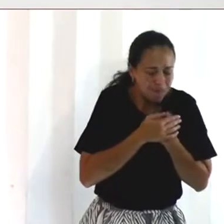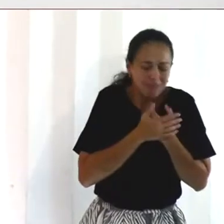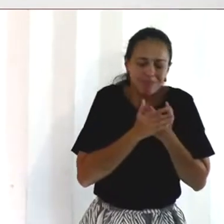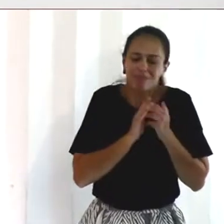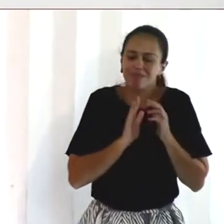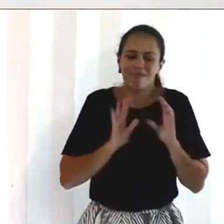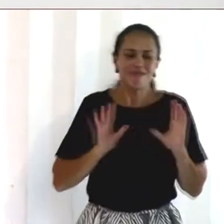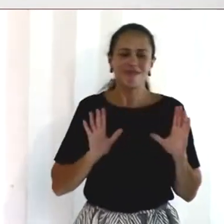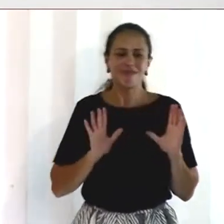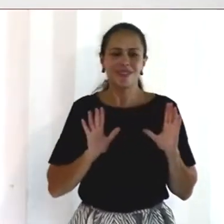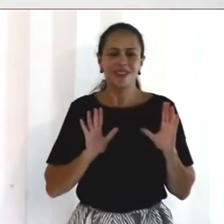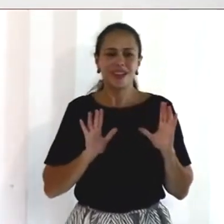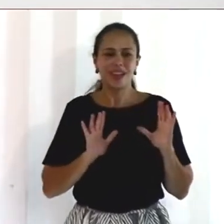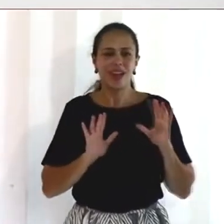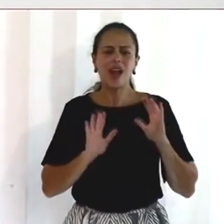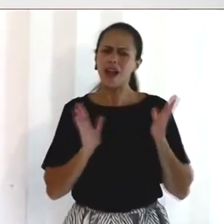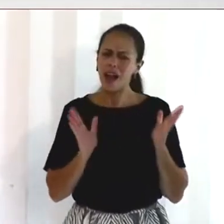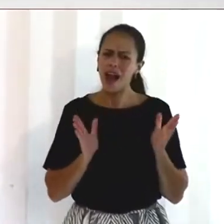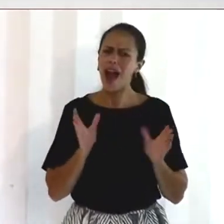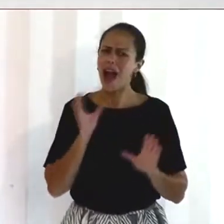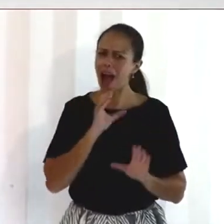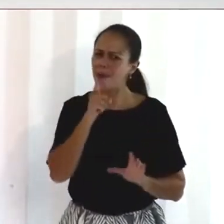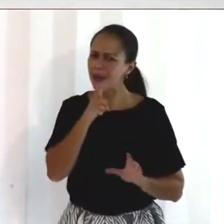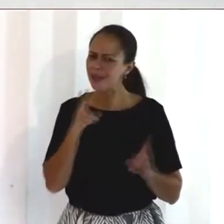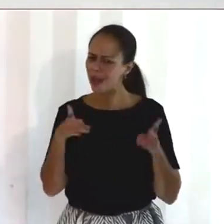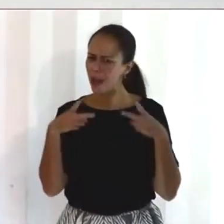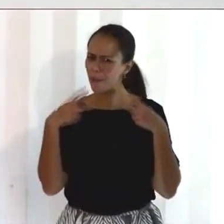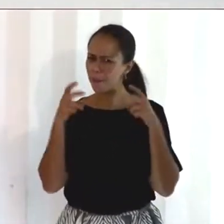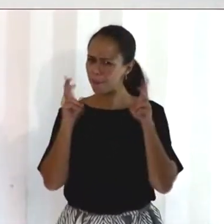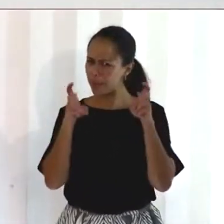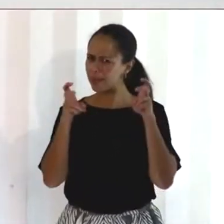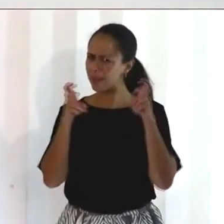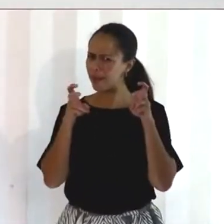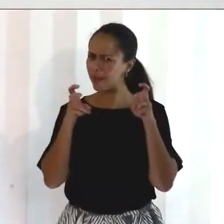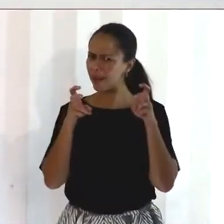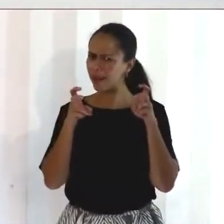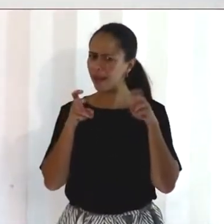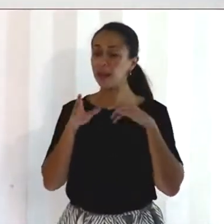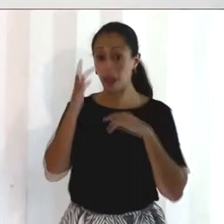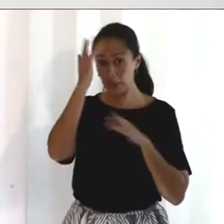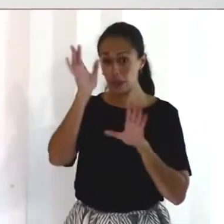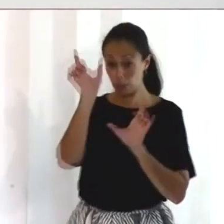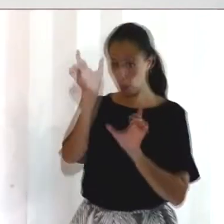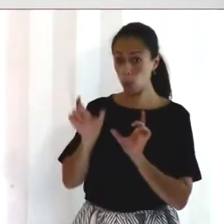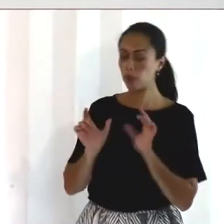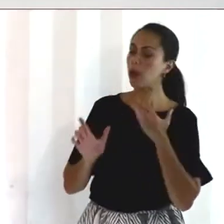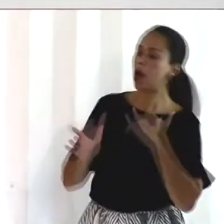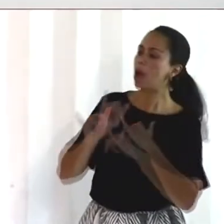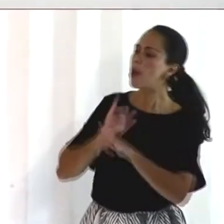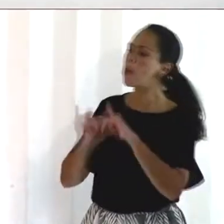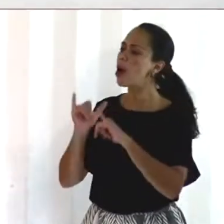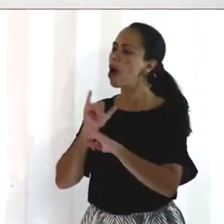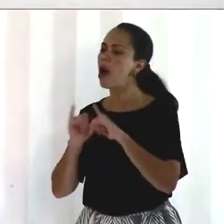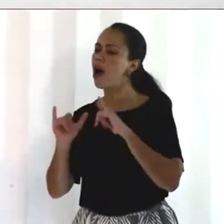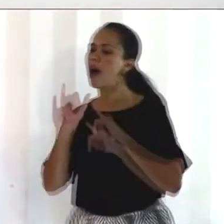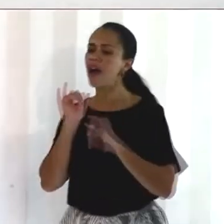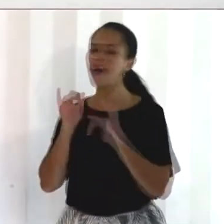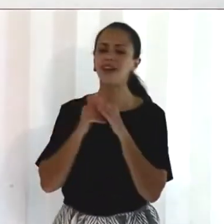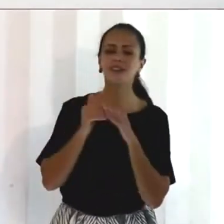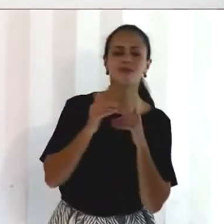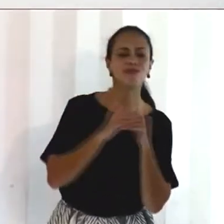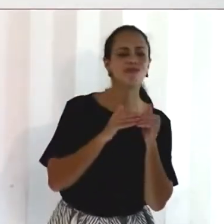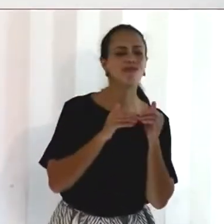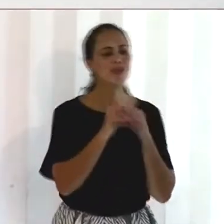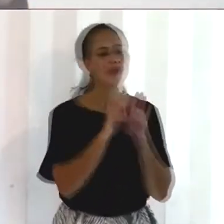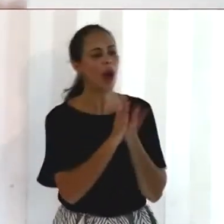de Deus. Quando alguém recebe a palavra, quando a palavra chega ao coração, a pessoa fez uma devocional pela manhã.